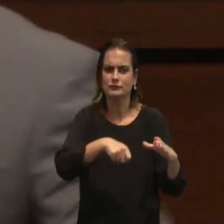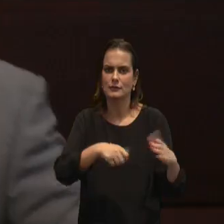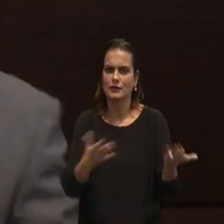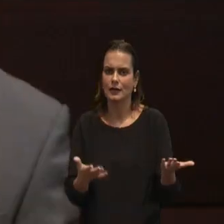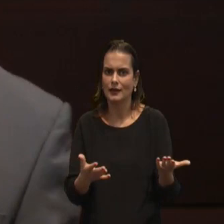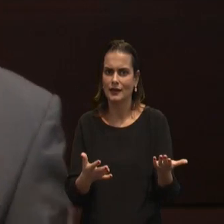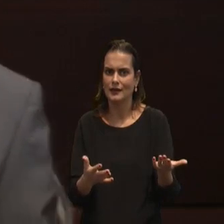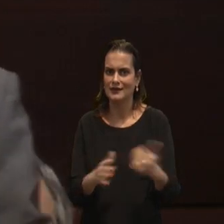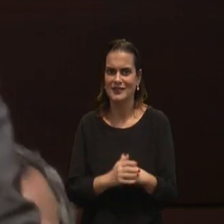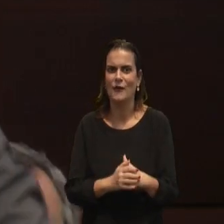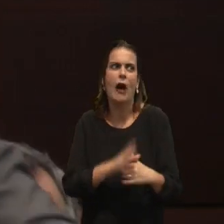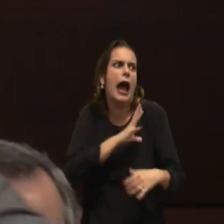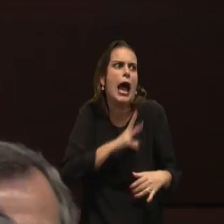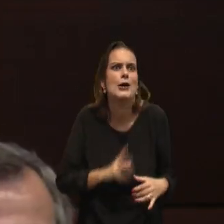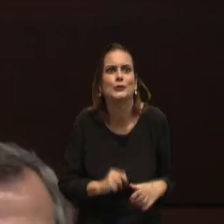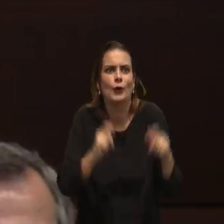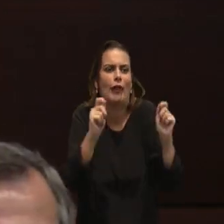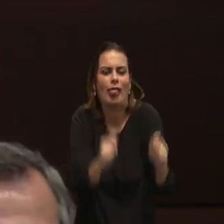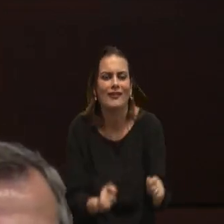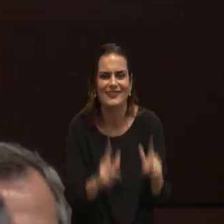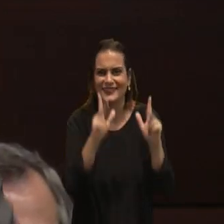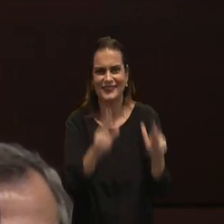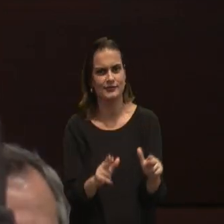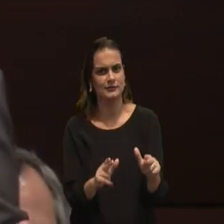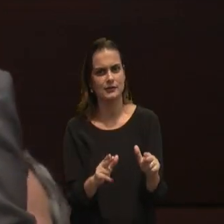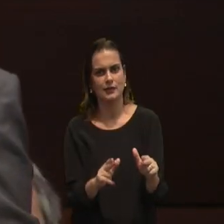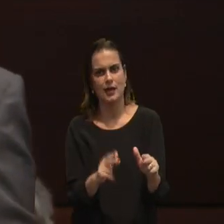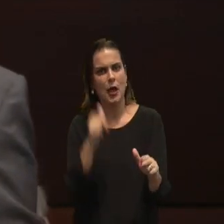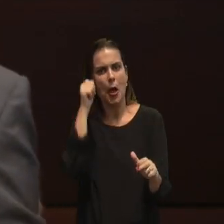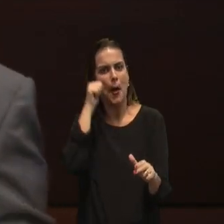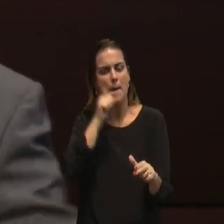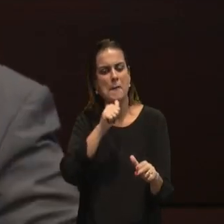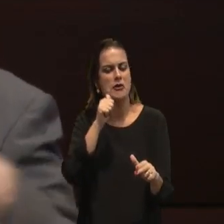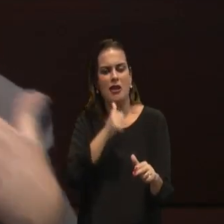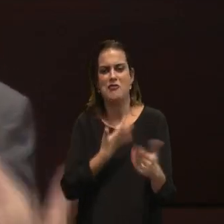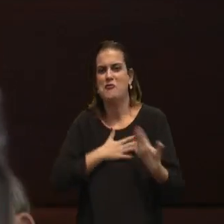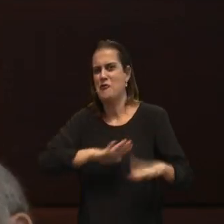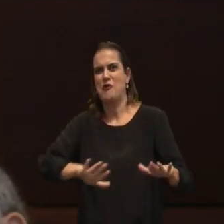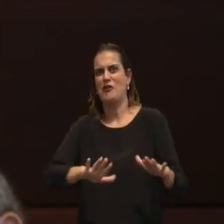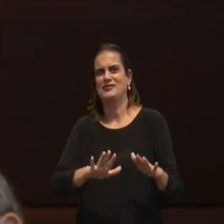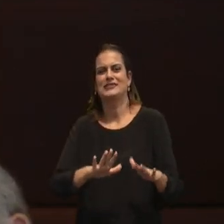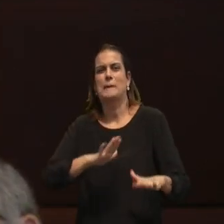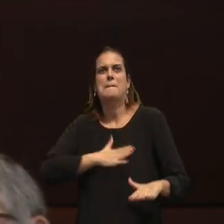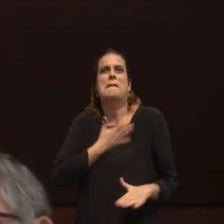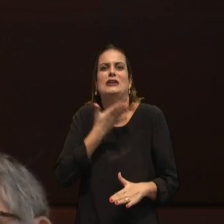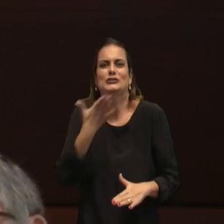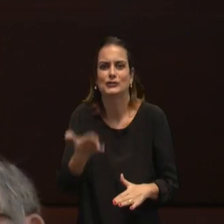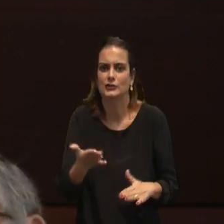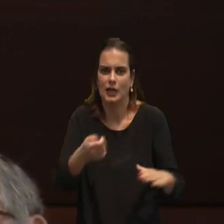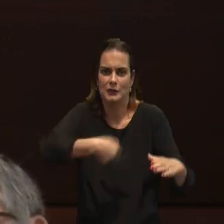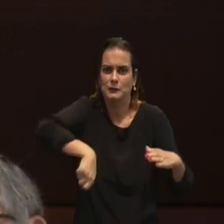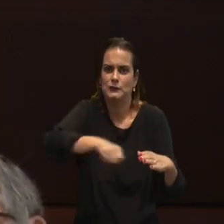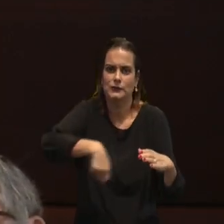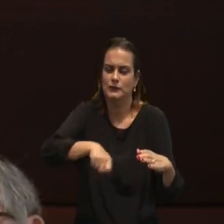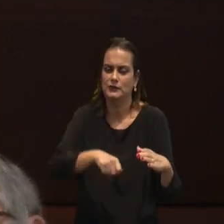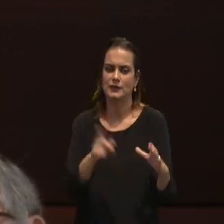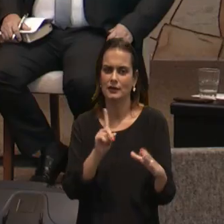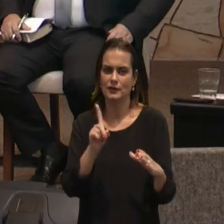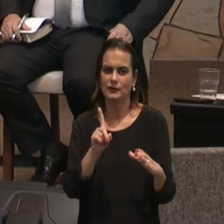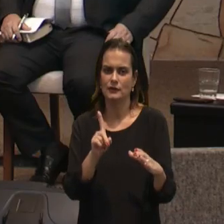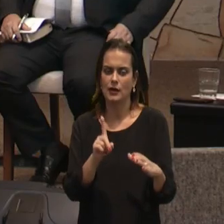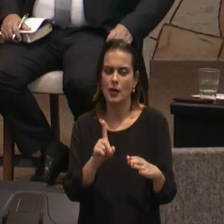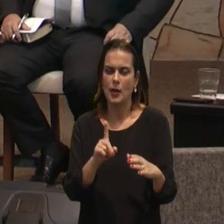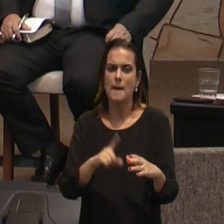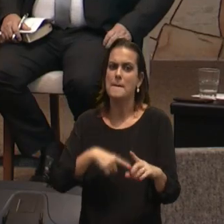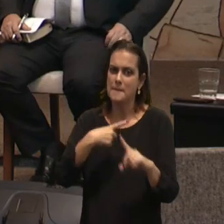ser uma idolatria. Eu acredito que nenhuma dona de casa seja apaixonada, pastor Francisco, pela cozinha. Eu acho que por